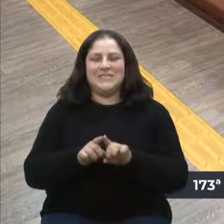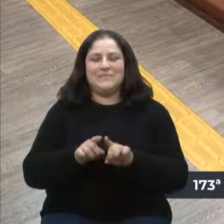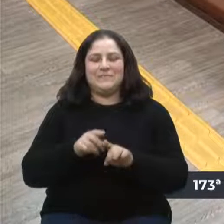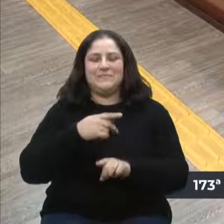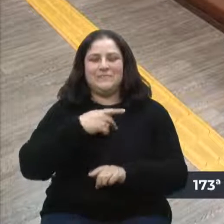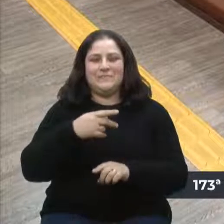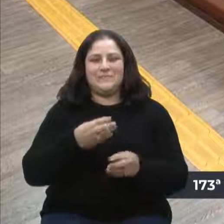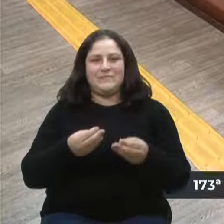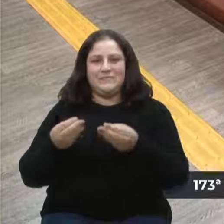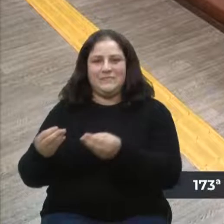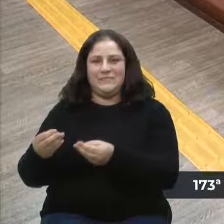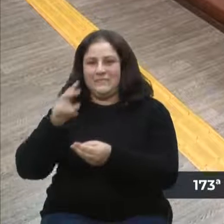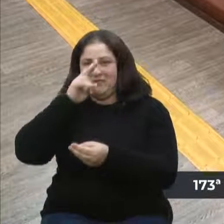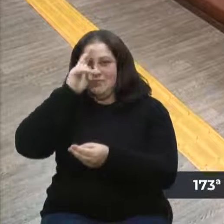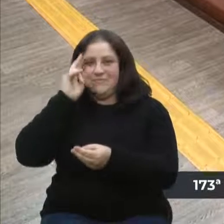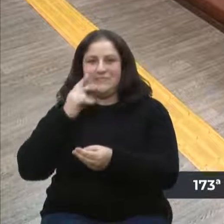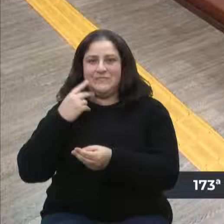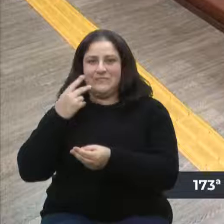para o vereador Velocino.